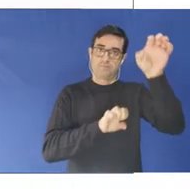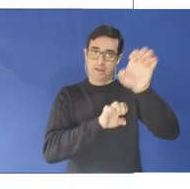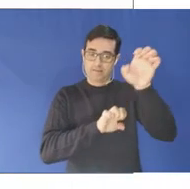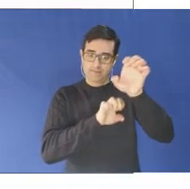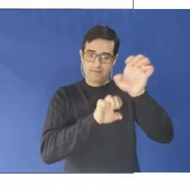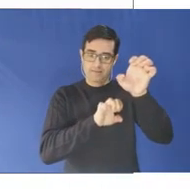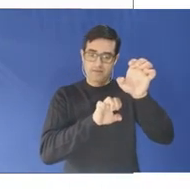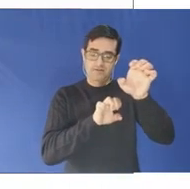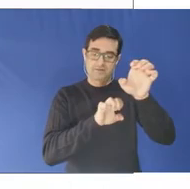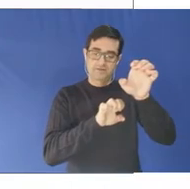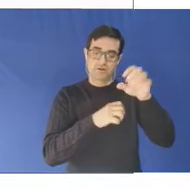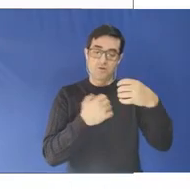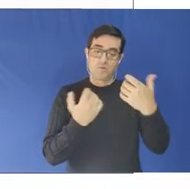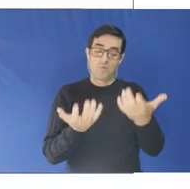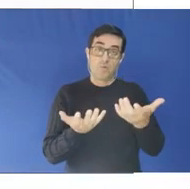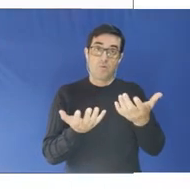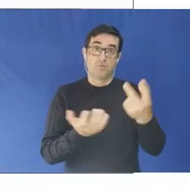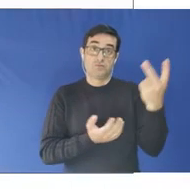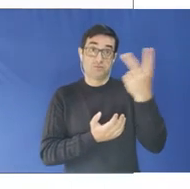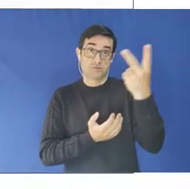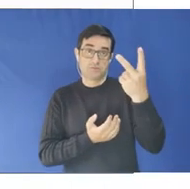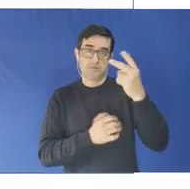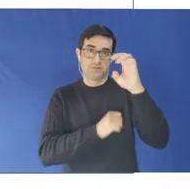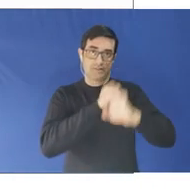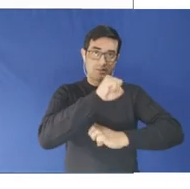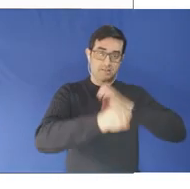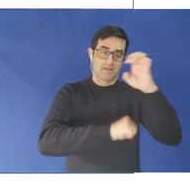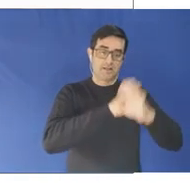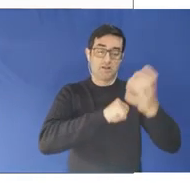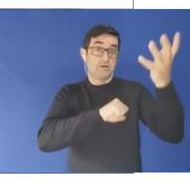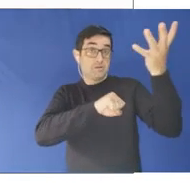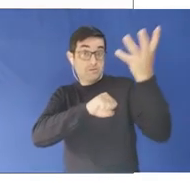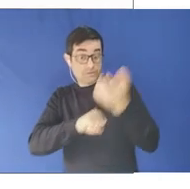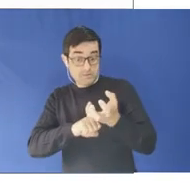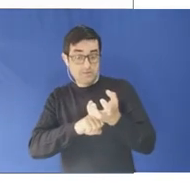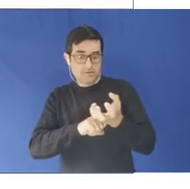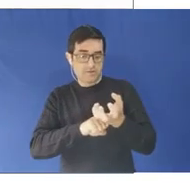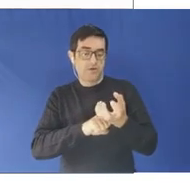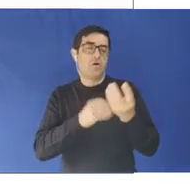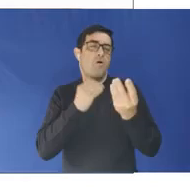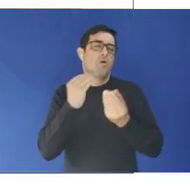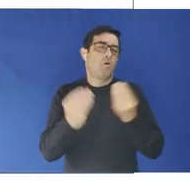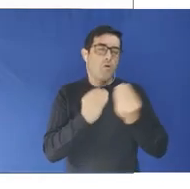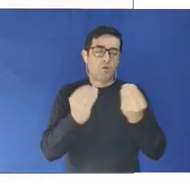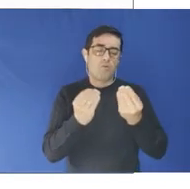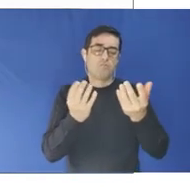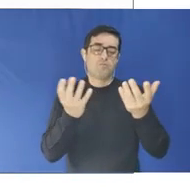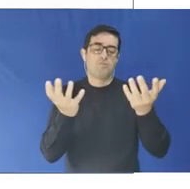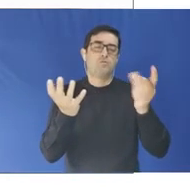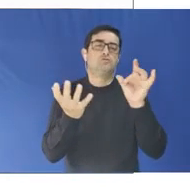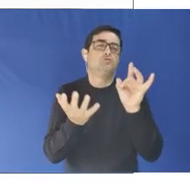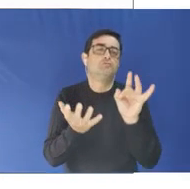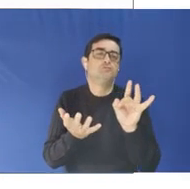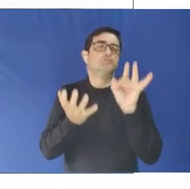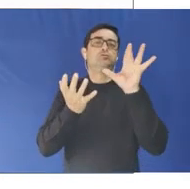esta blindagem, né? Ou seja, esse segundo elétron, ele sente atração pelo núcleo de como se o